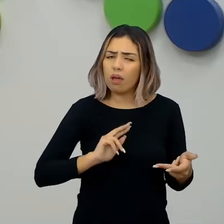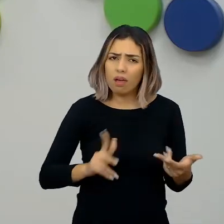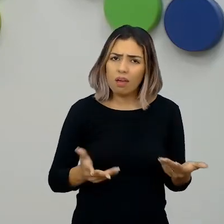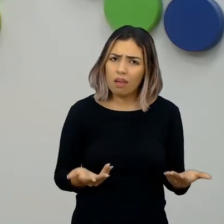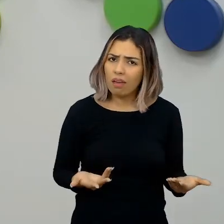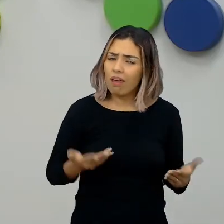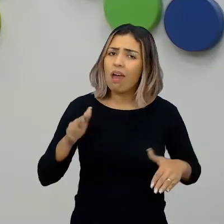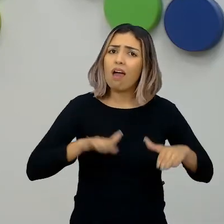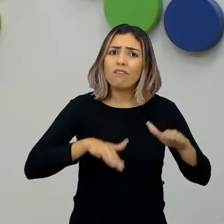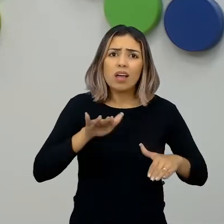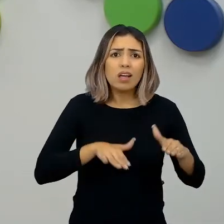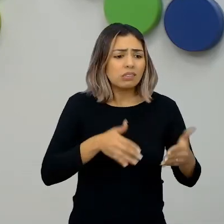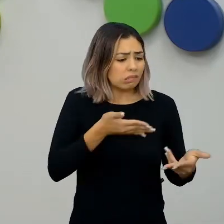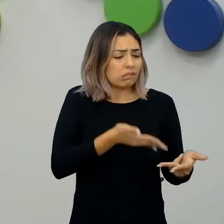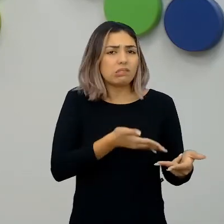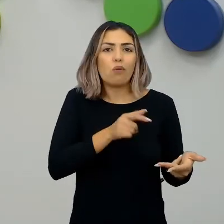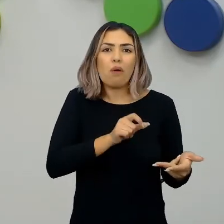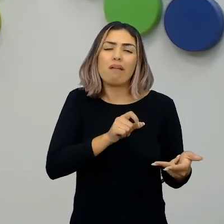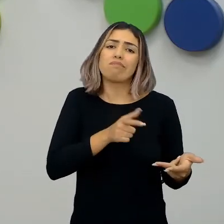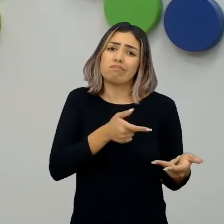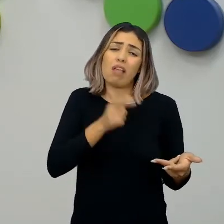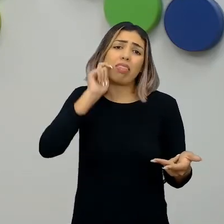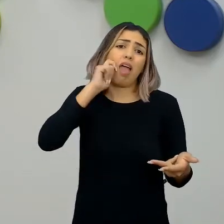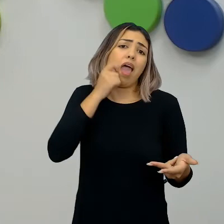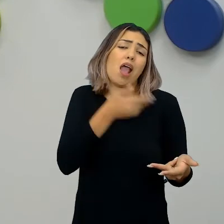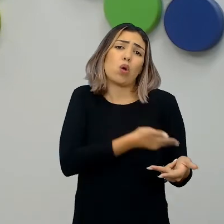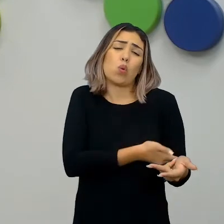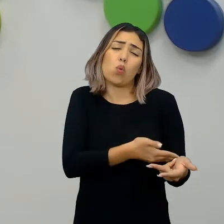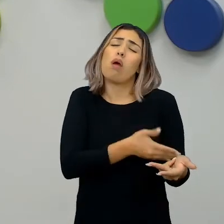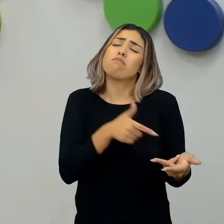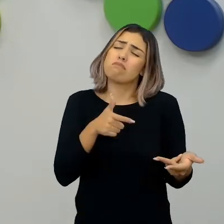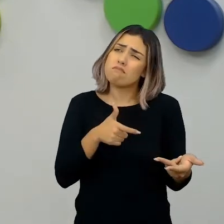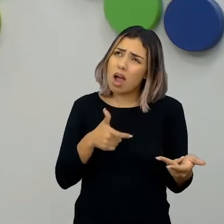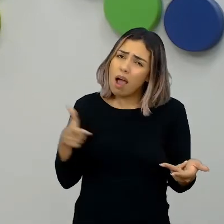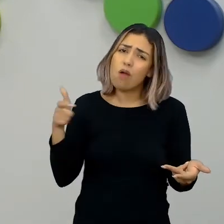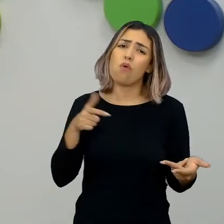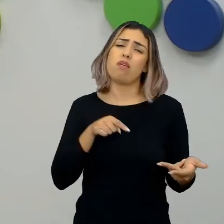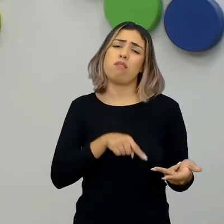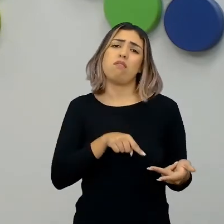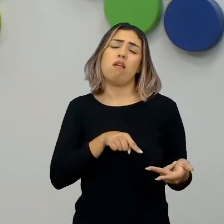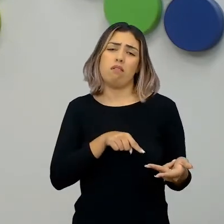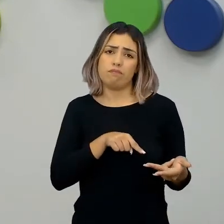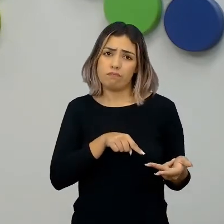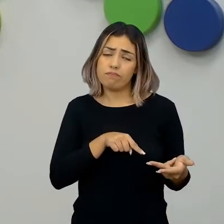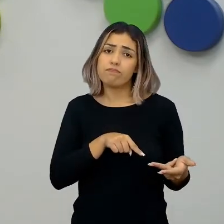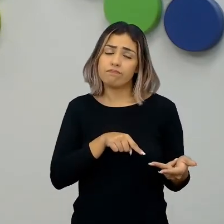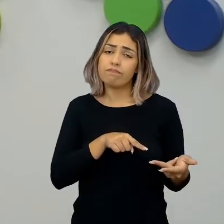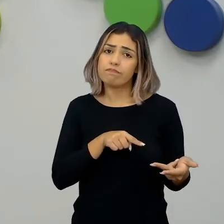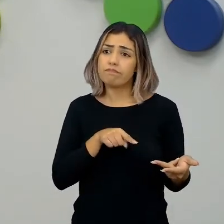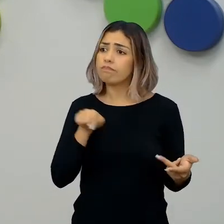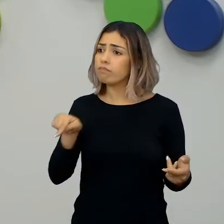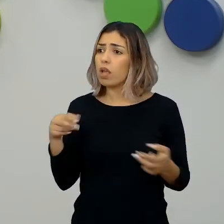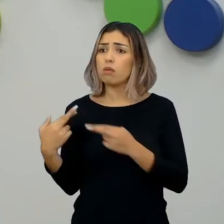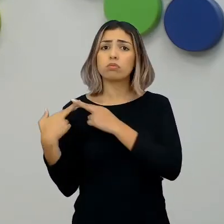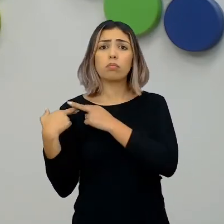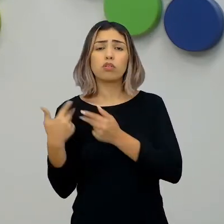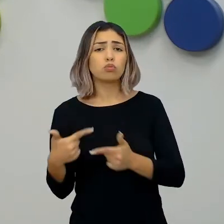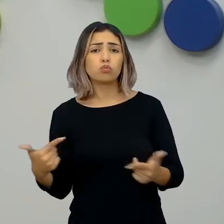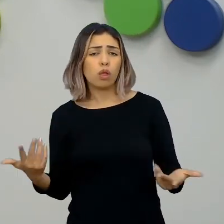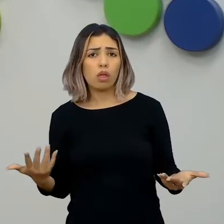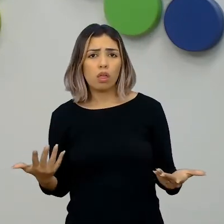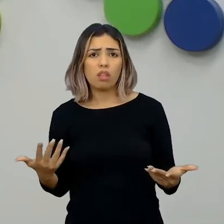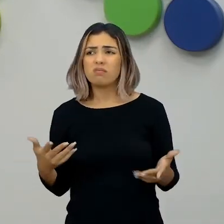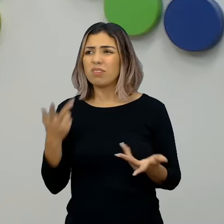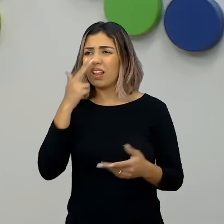dessas vítimas é de cor de pele preta, né? E às vezes a gente vê também uma desresponsabilização